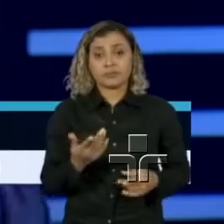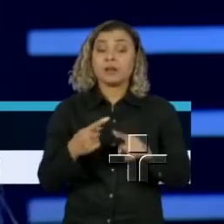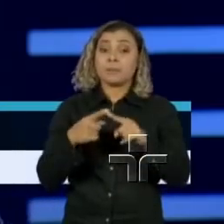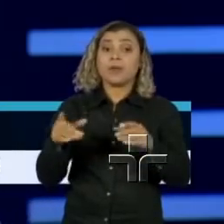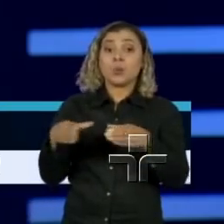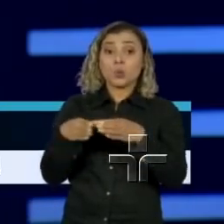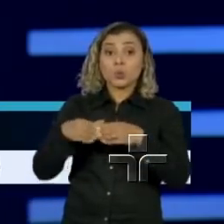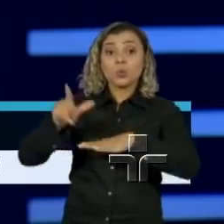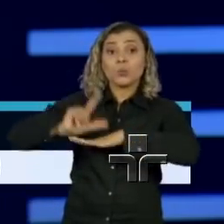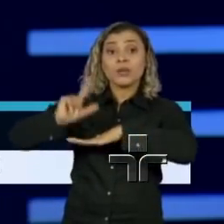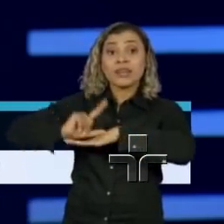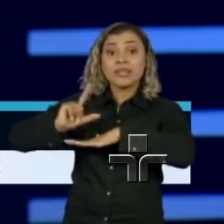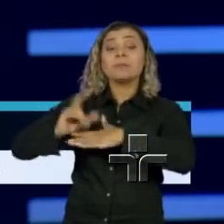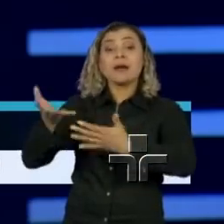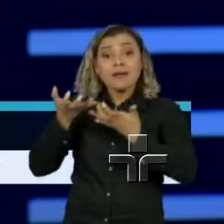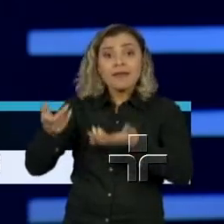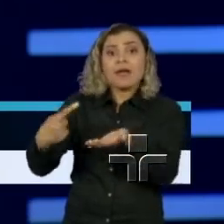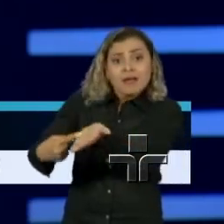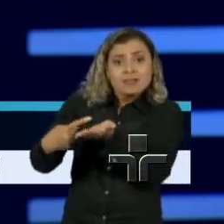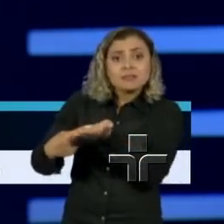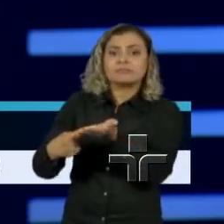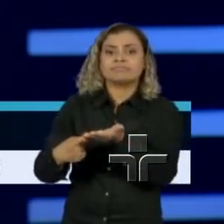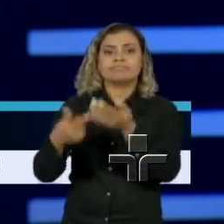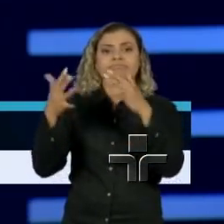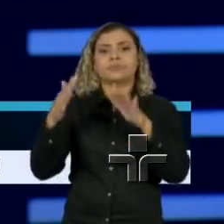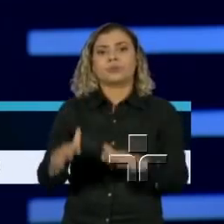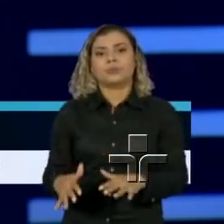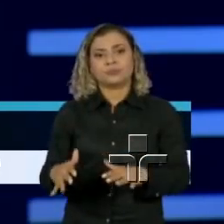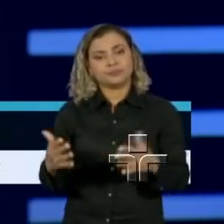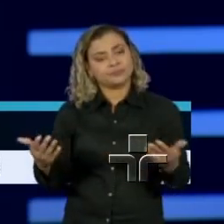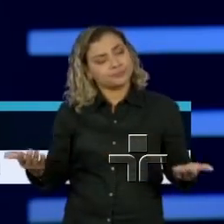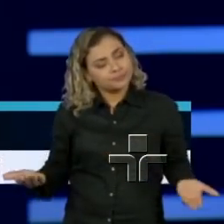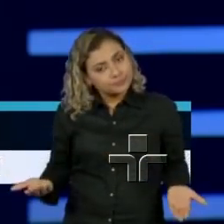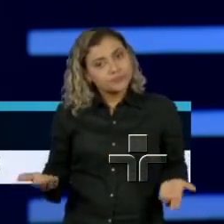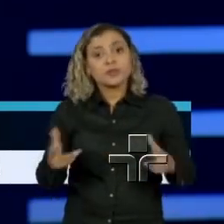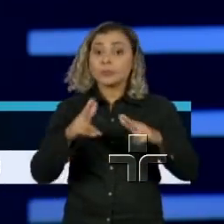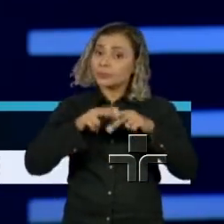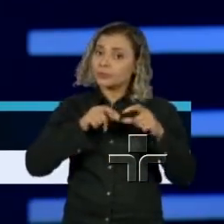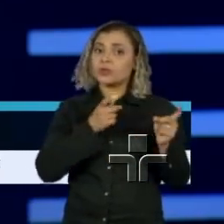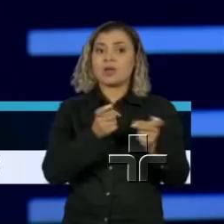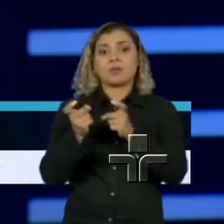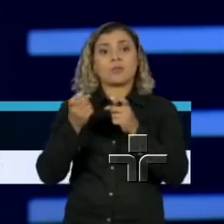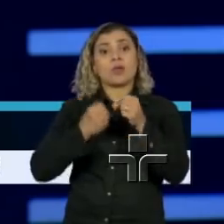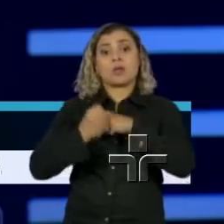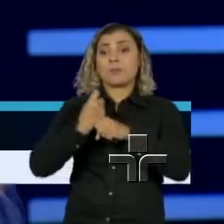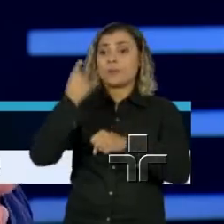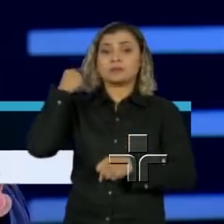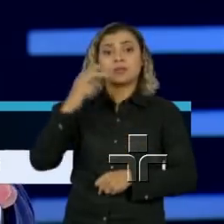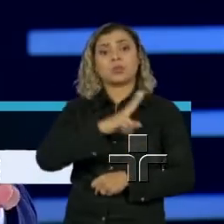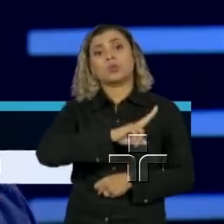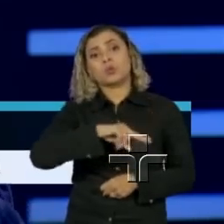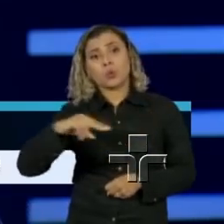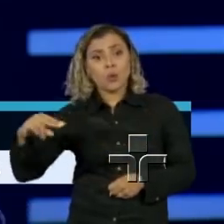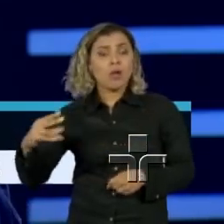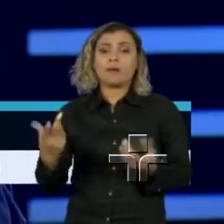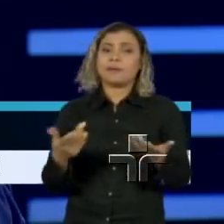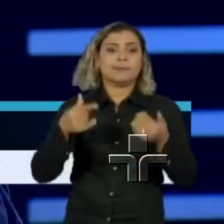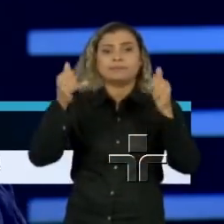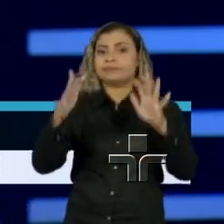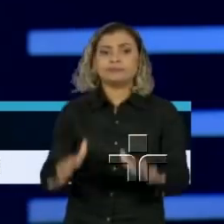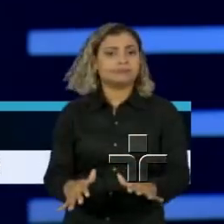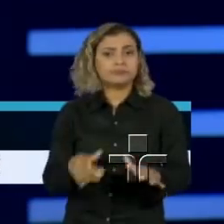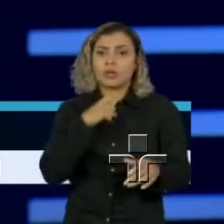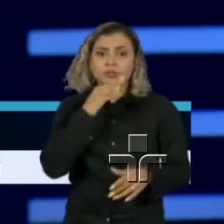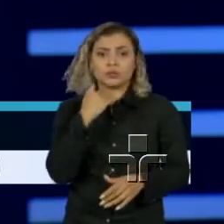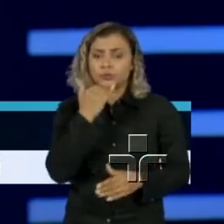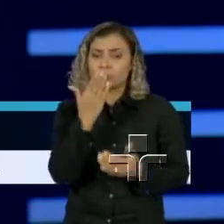tenta buscar uma saída coordenada, também não. Fracassou as reuniões que teve ano passado na Noruega. E a impressão que dá é que não tem